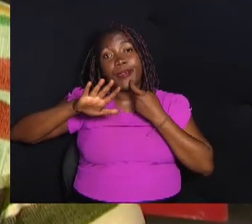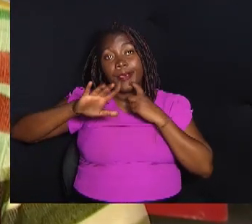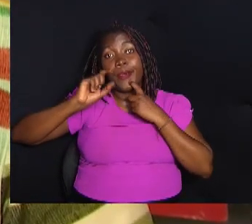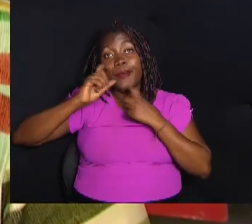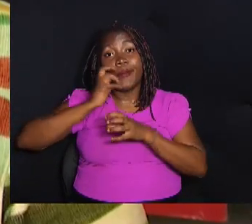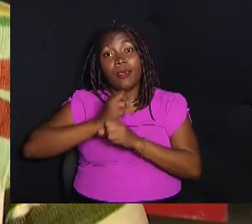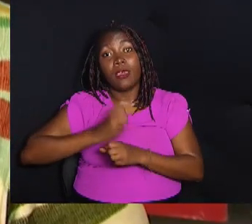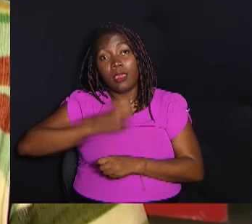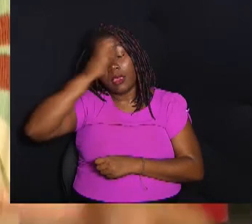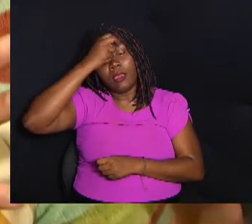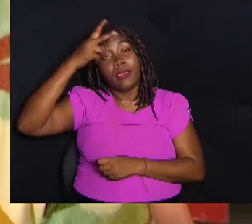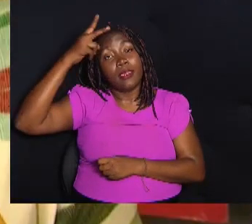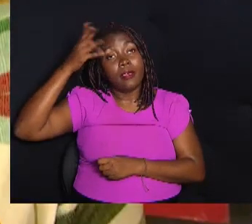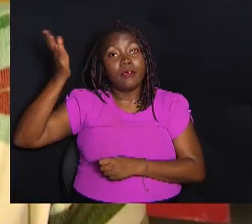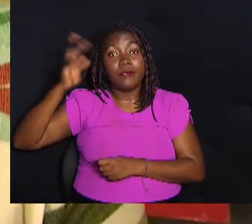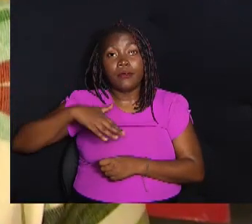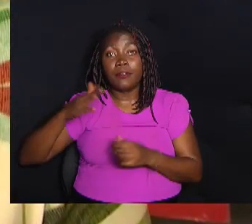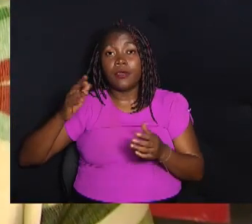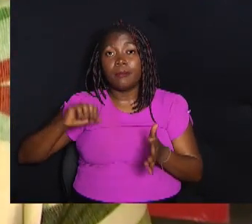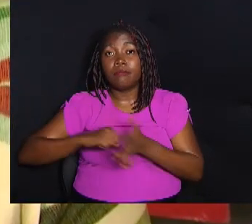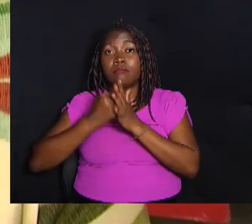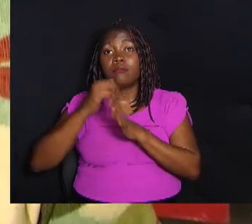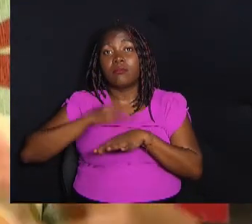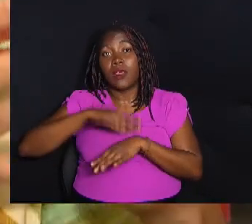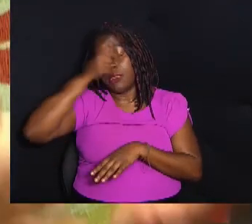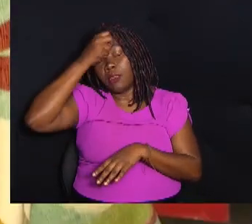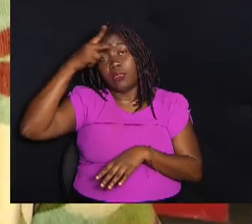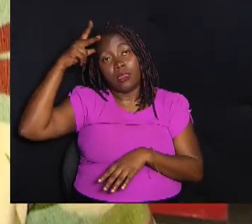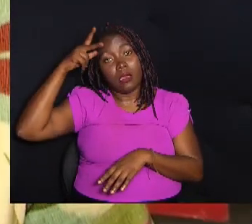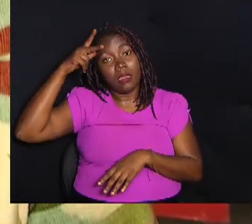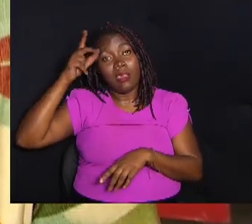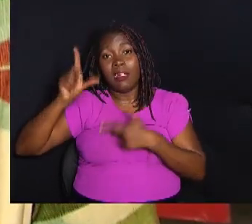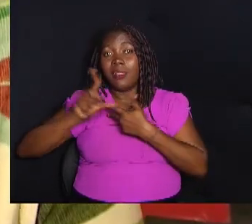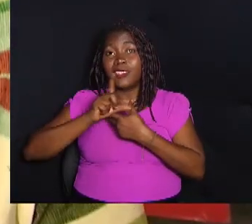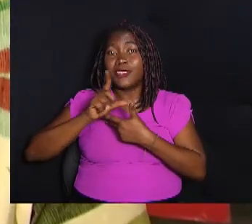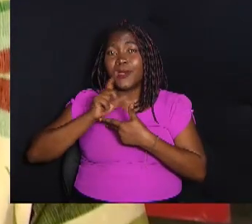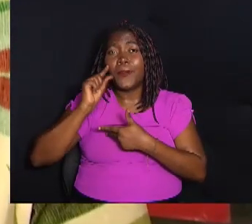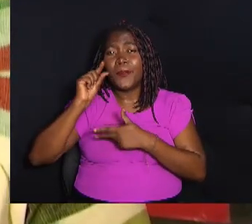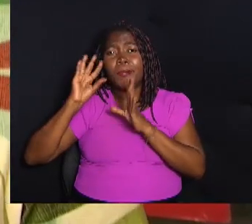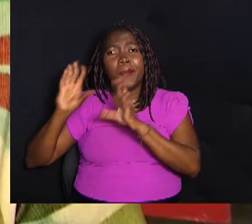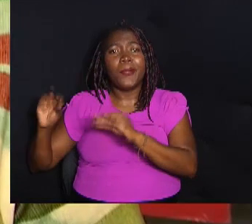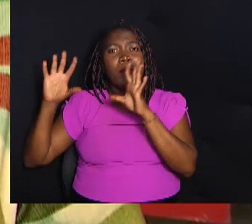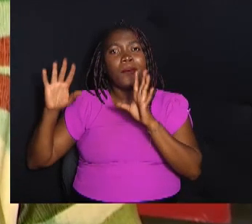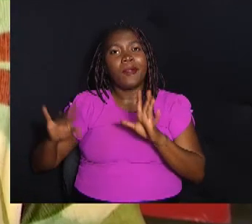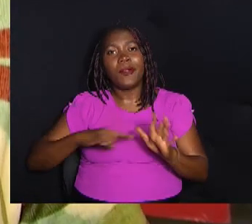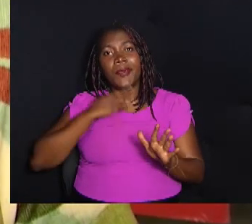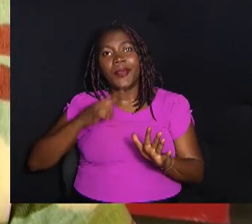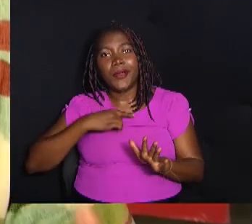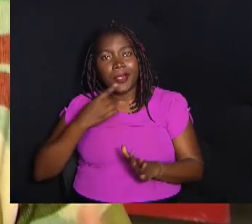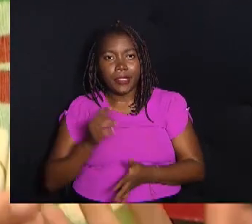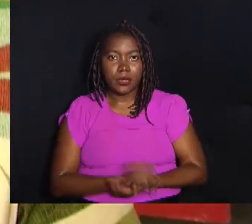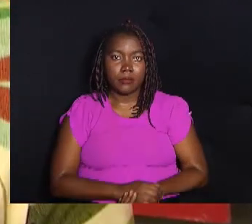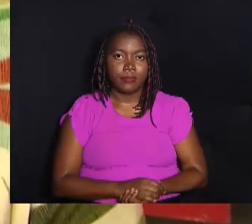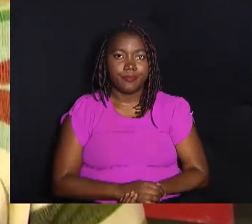Municipal ele vinha fechado pela prefeitura o legislativo pouco conseguia interferir dentro do orçamento né